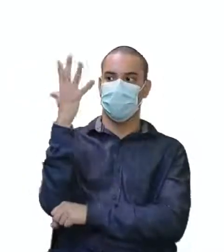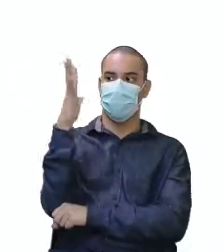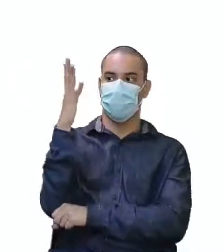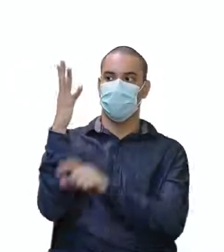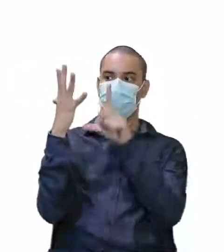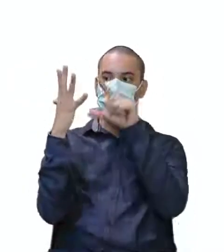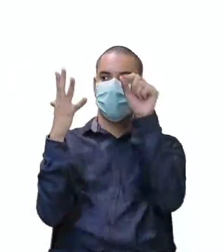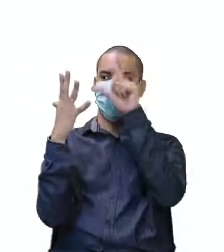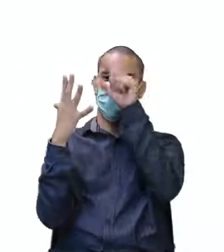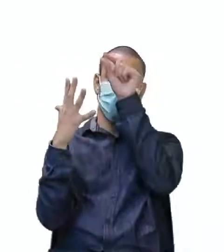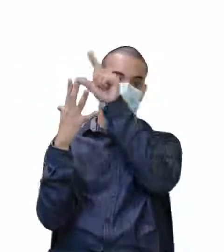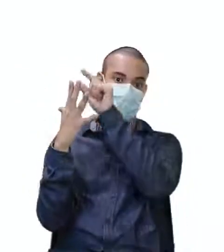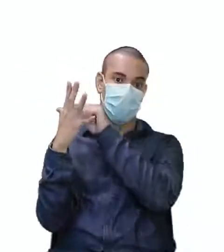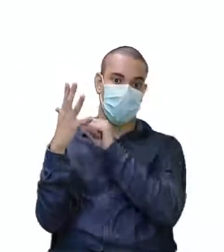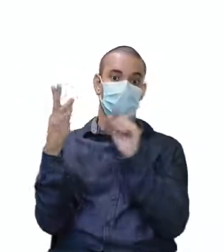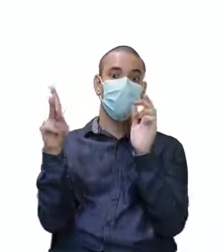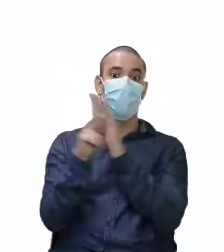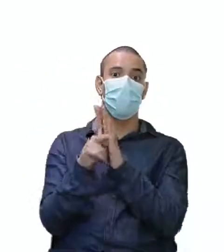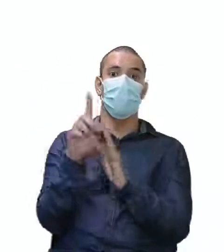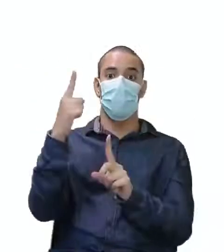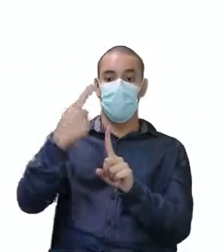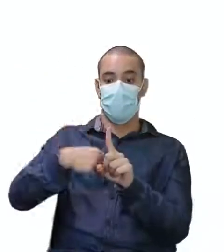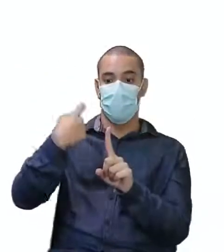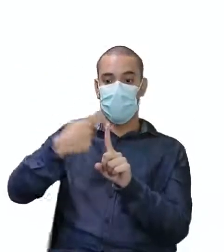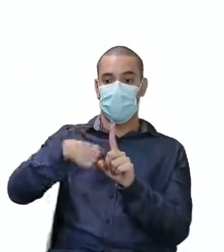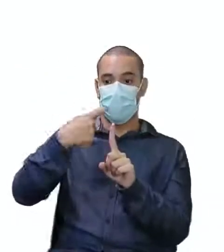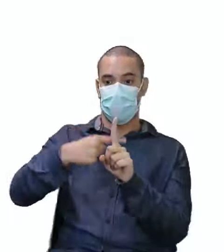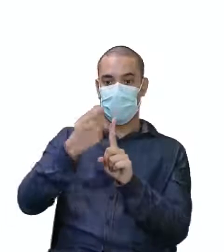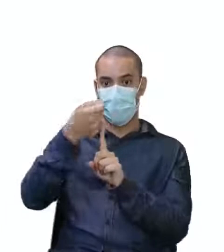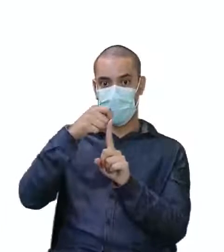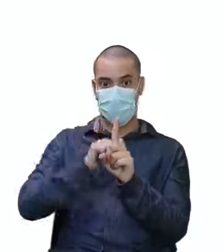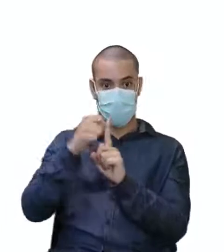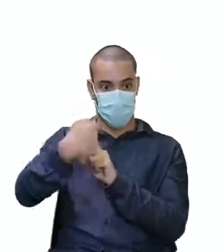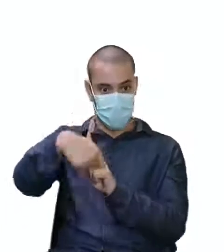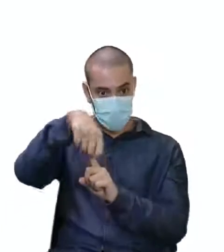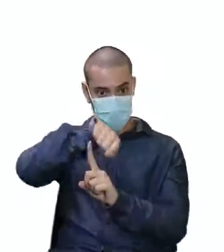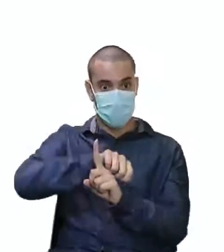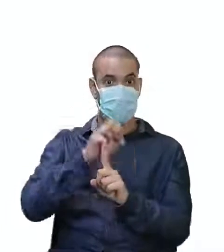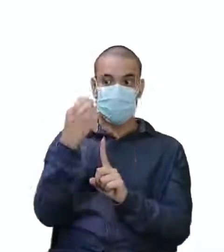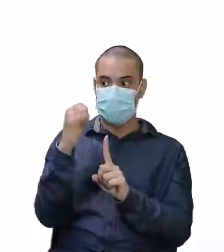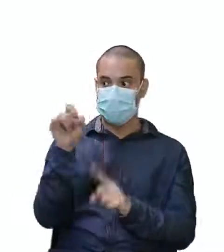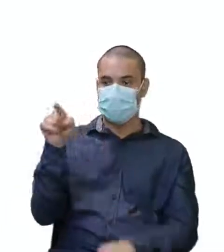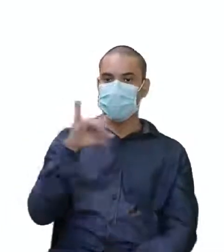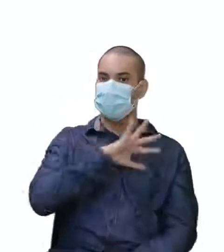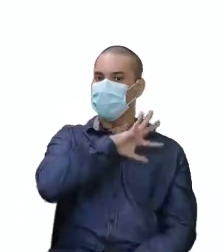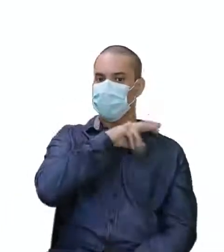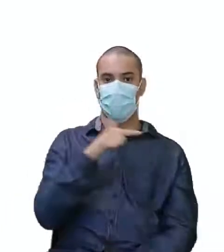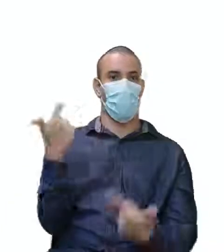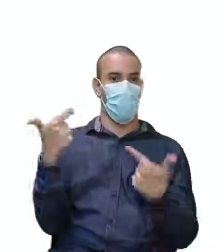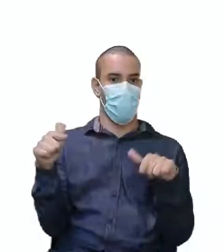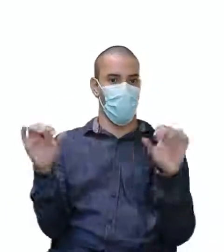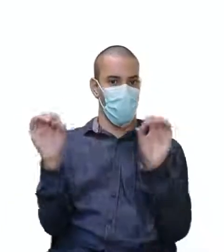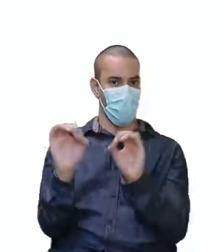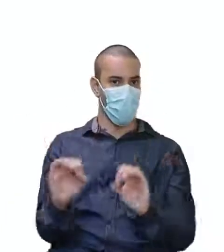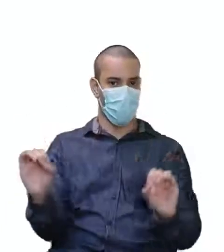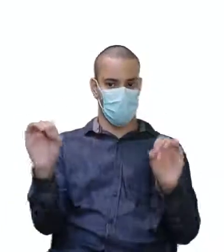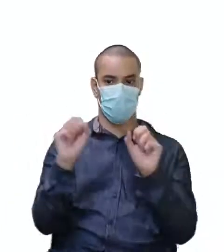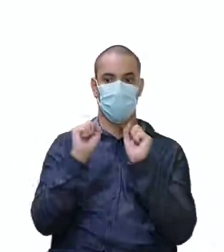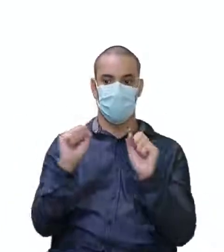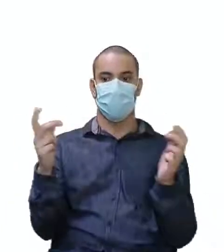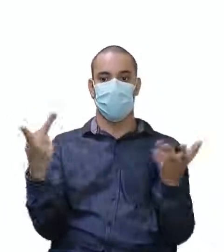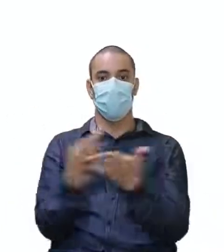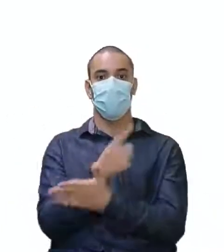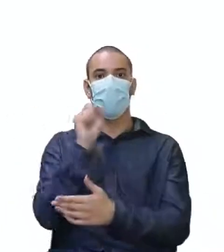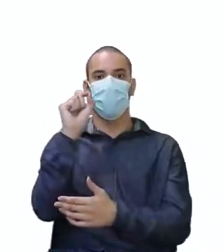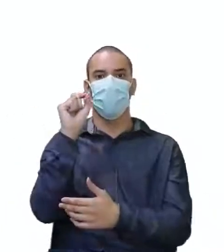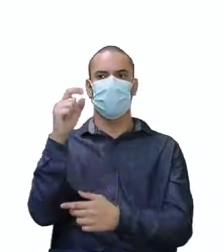população de bananeiras naquele local. Entendeu? Se esse animal não estiver lá, pode haver uma